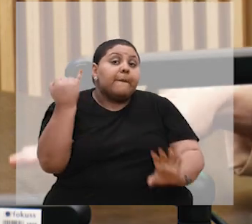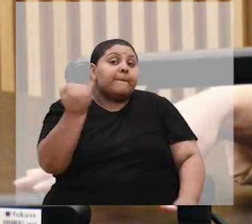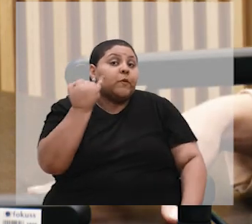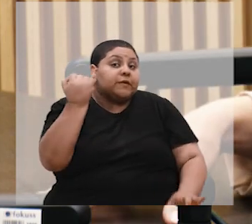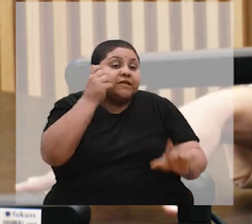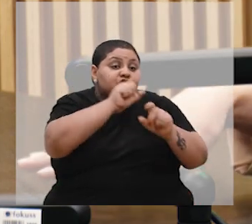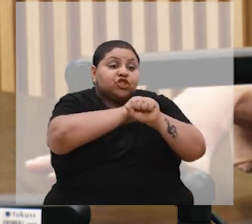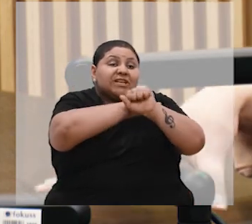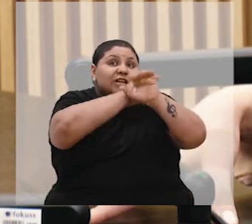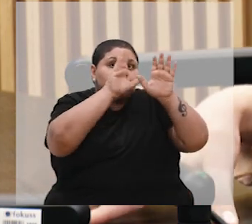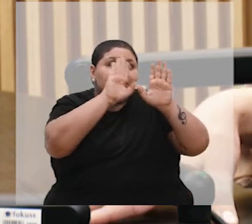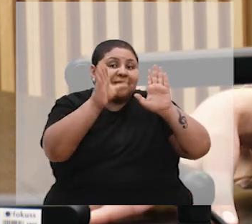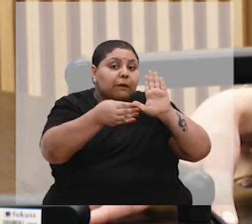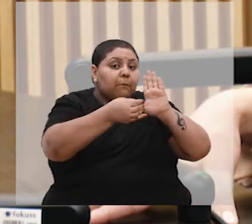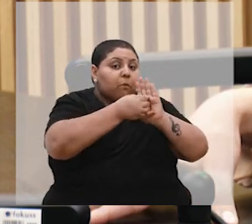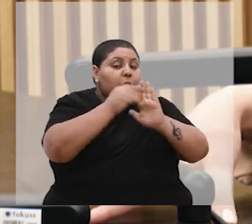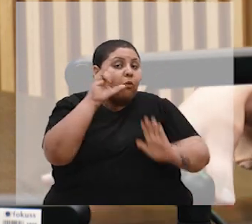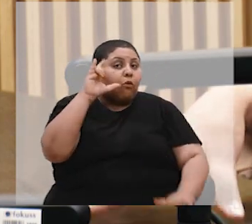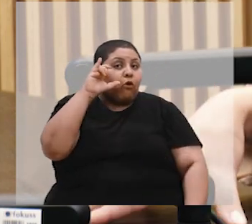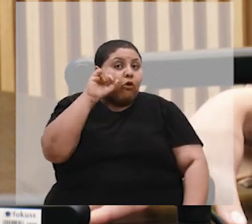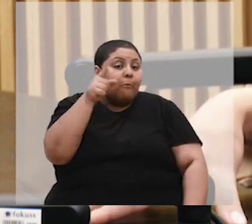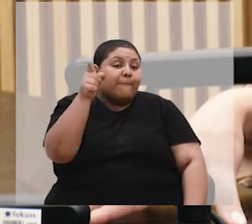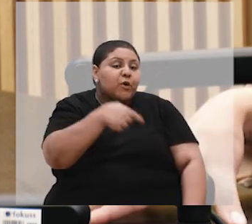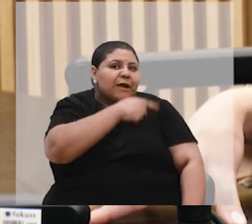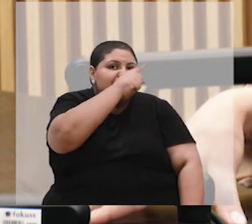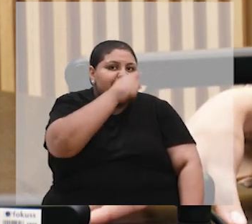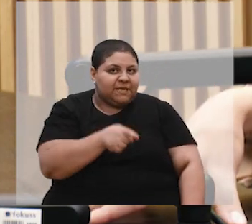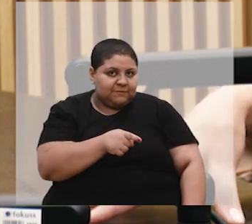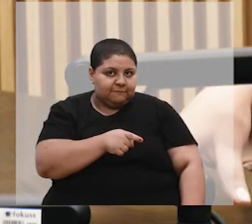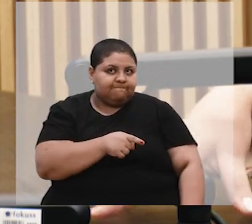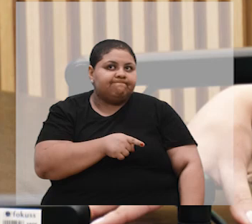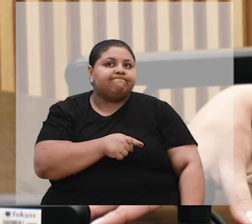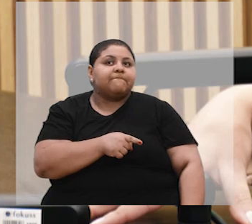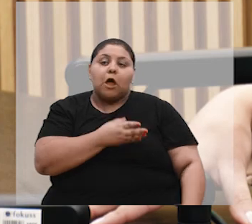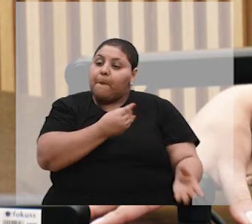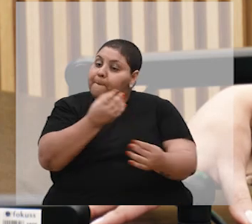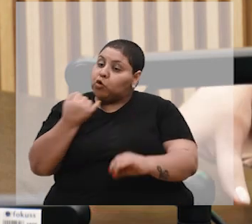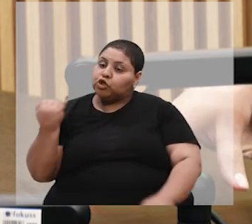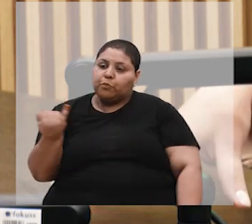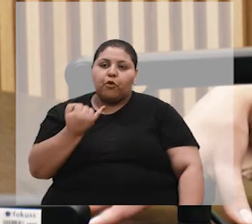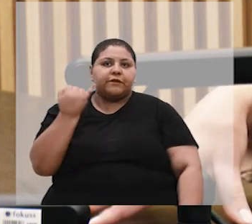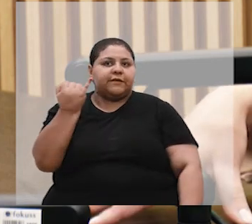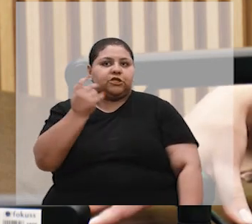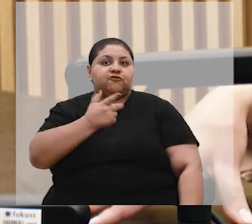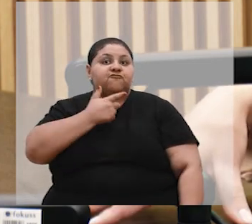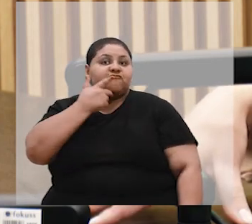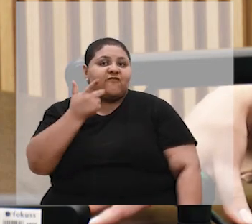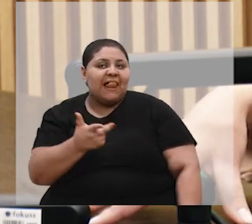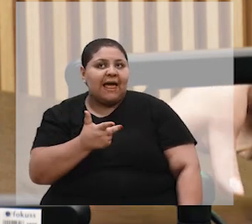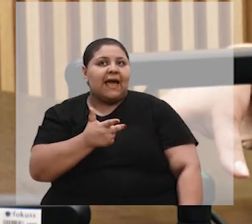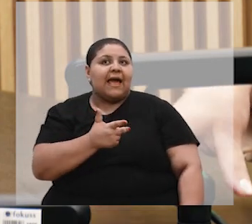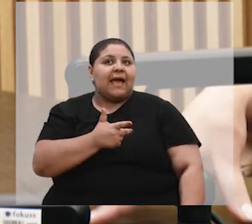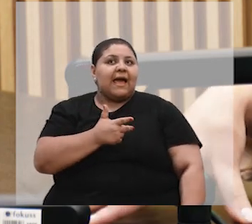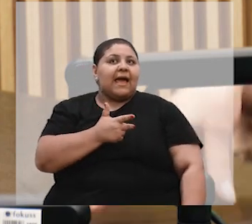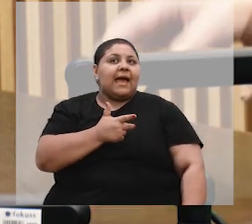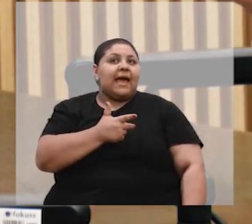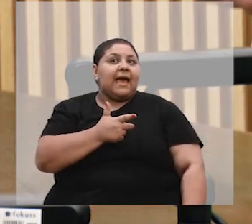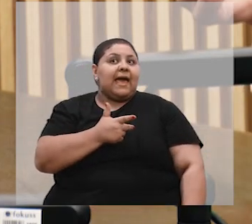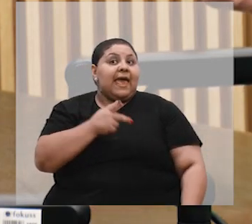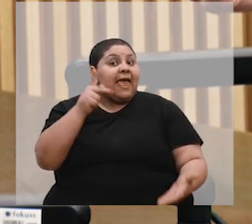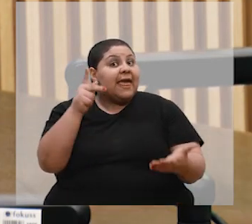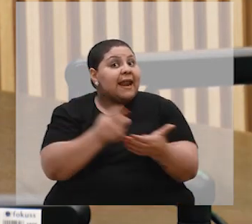importante esclarecer que as publicações são proibidas, Marcelo, isso é muito importante. Isso é crime, no dia, é